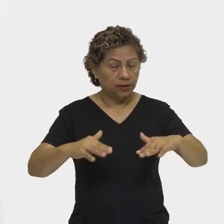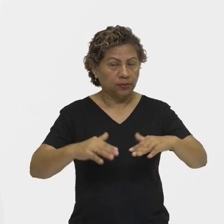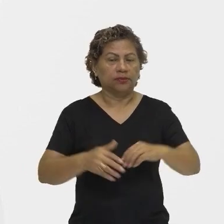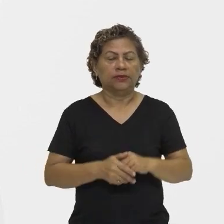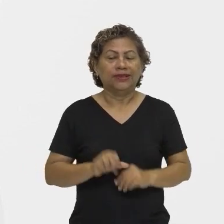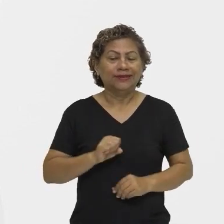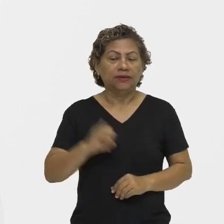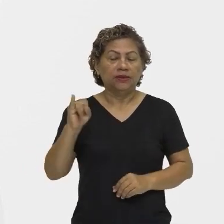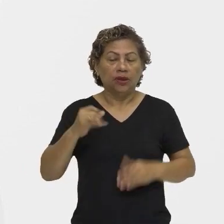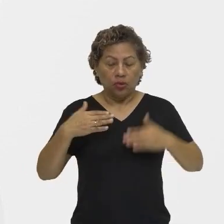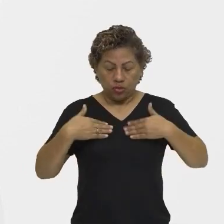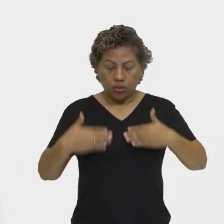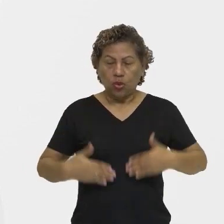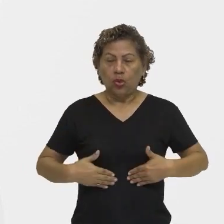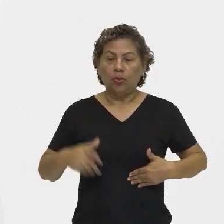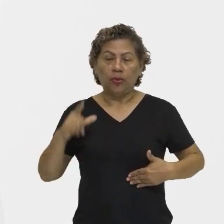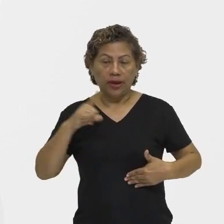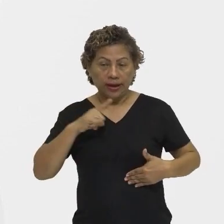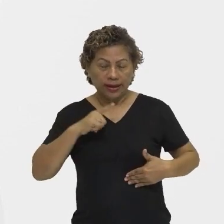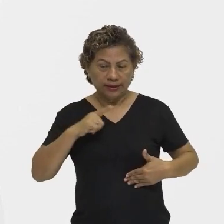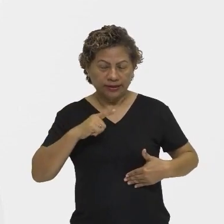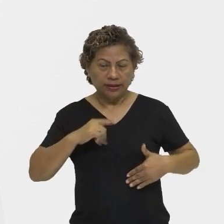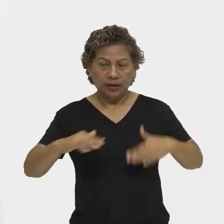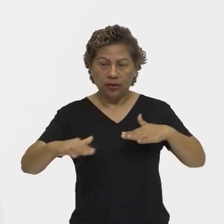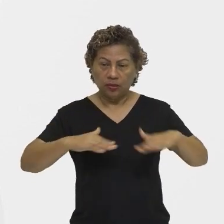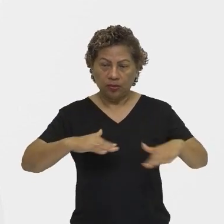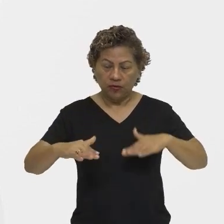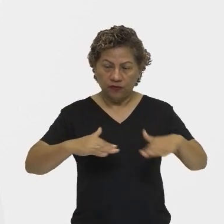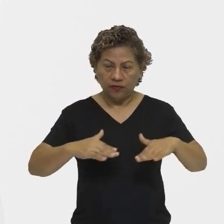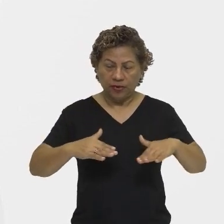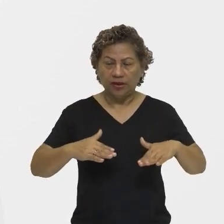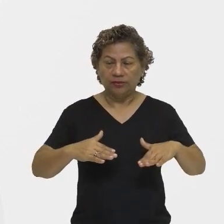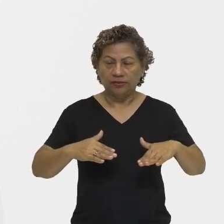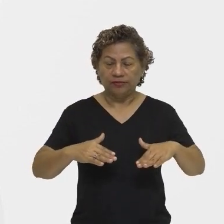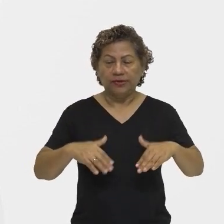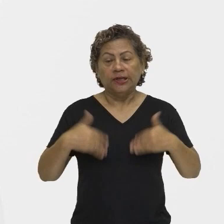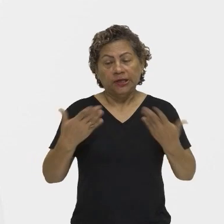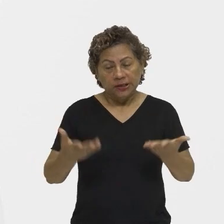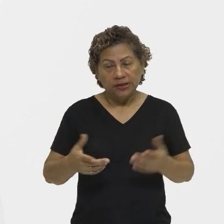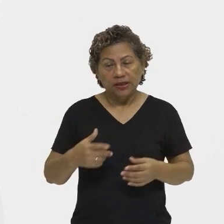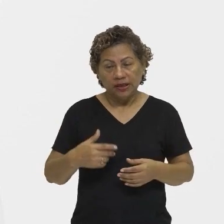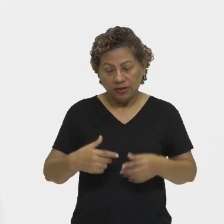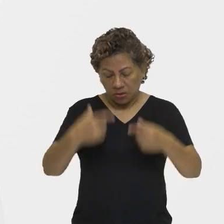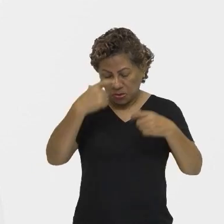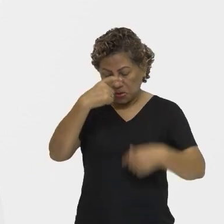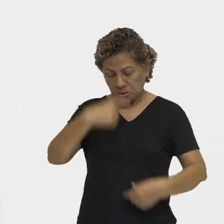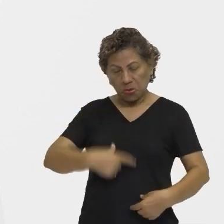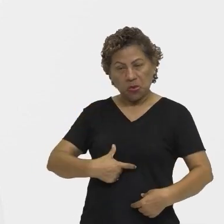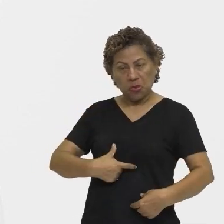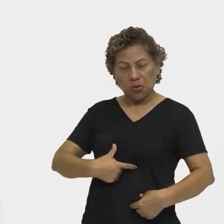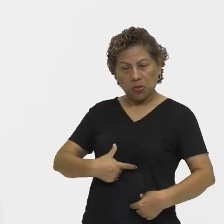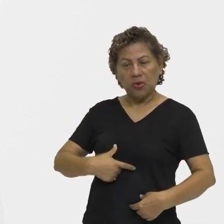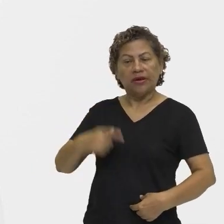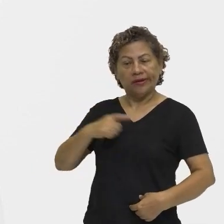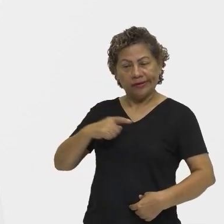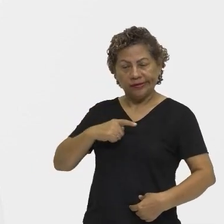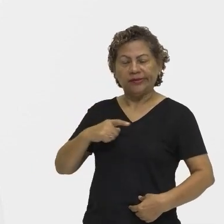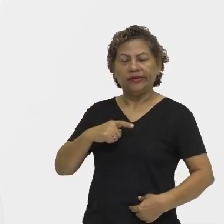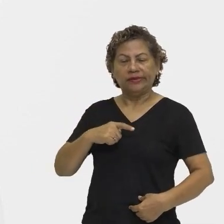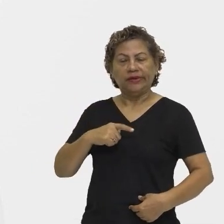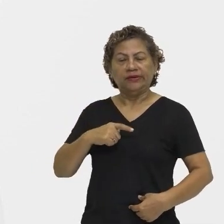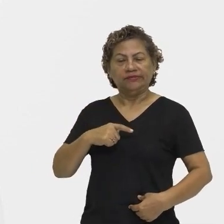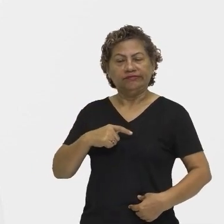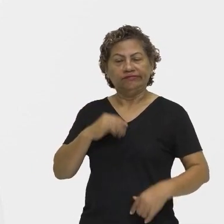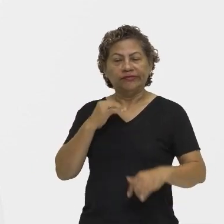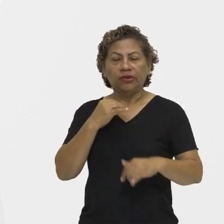Se o corpo possui movimento, então ele também possui energia cinética. Porque essa energia